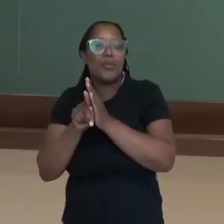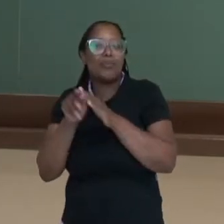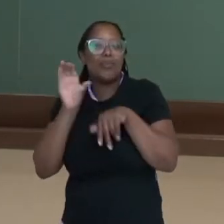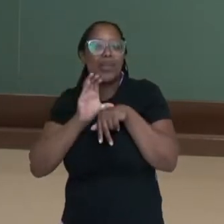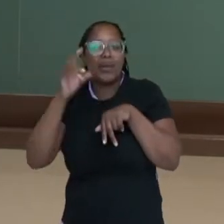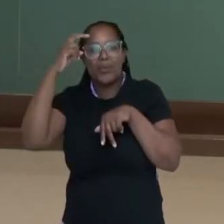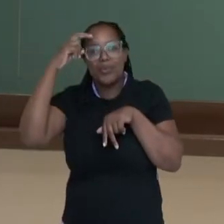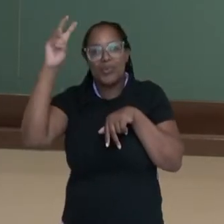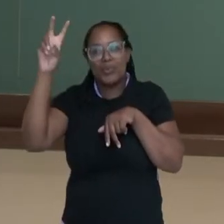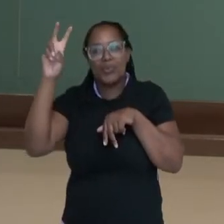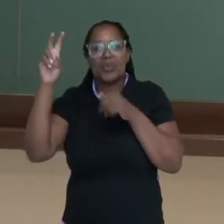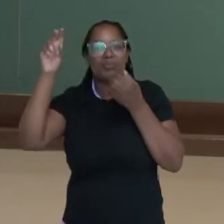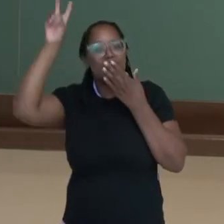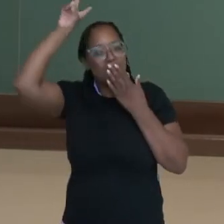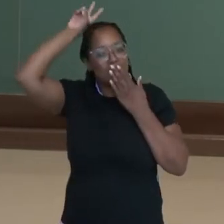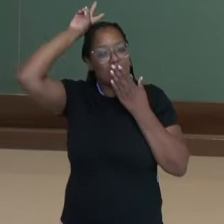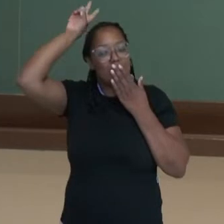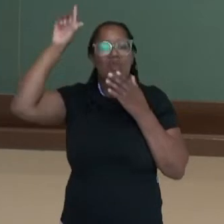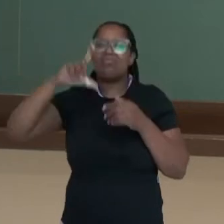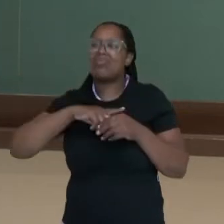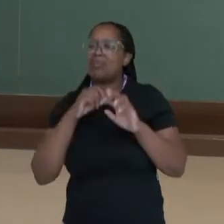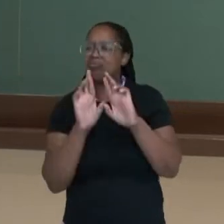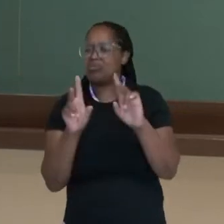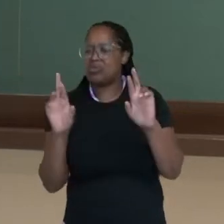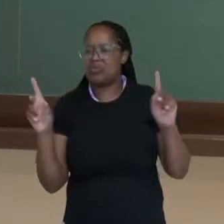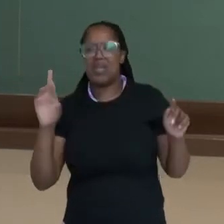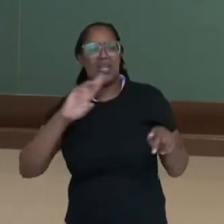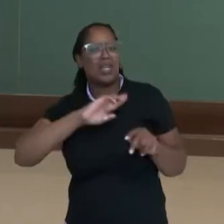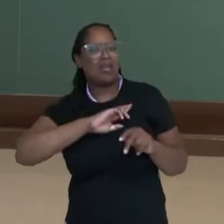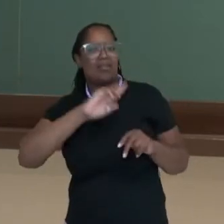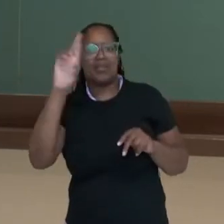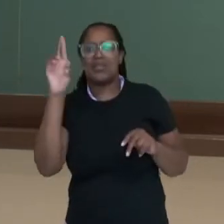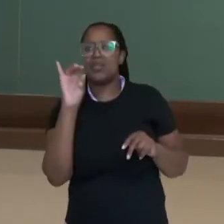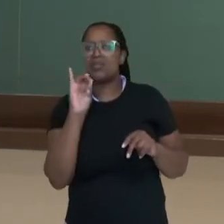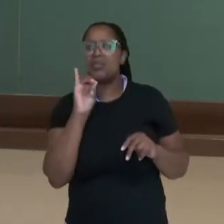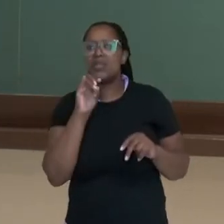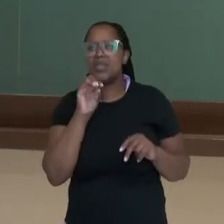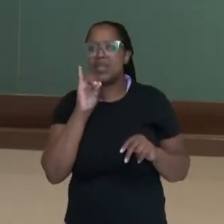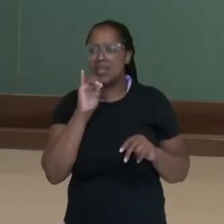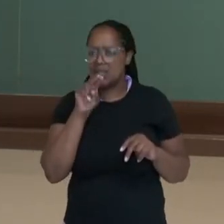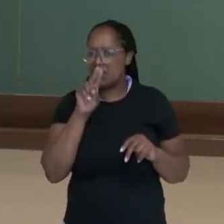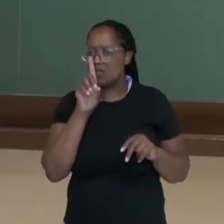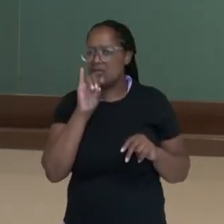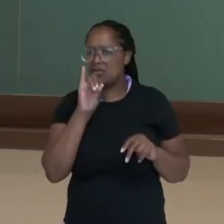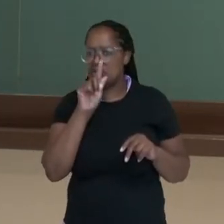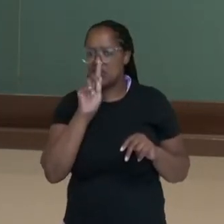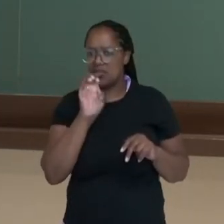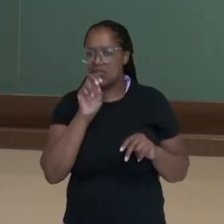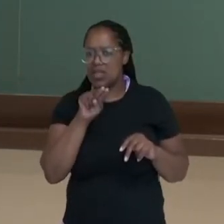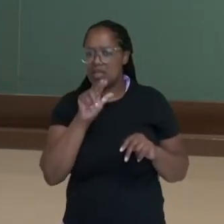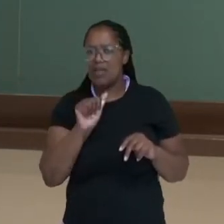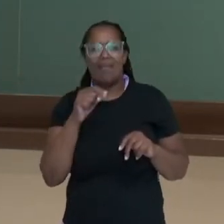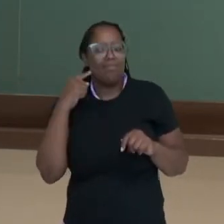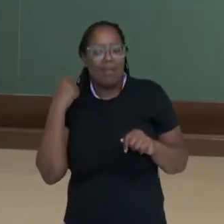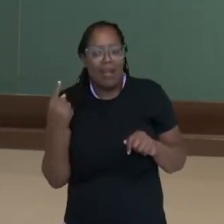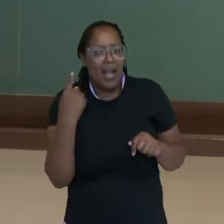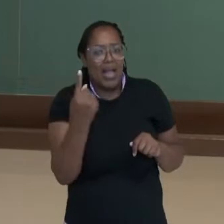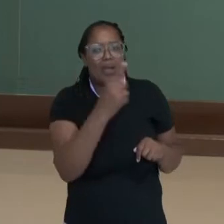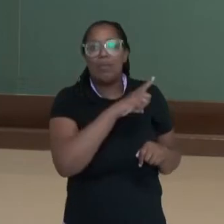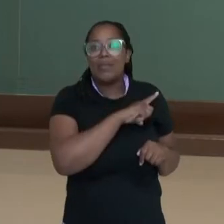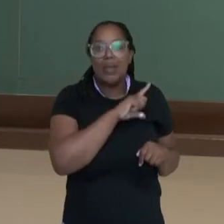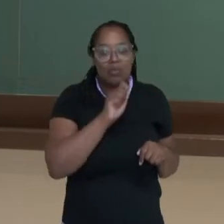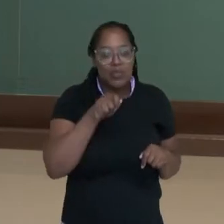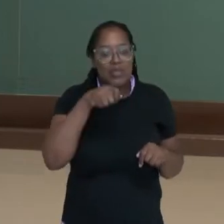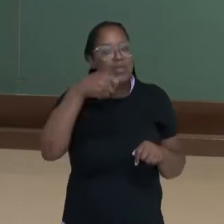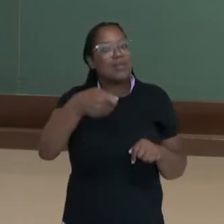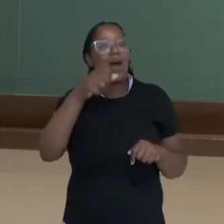lembre-se que, né, há várias etnias indígenas e cada uma tem um tipo de símbolo diferente.